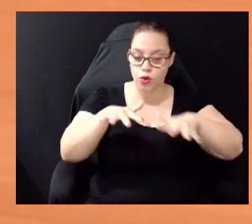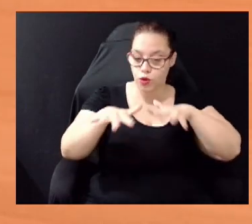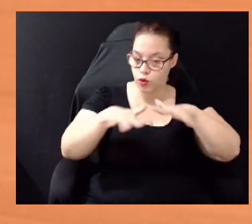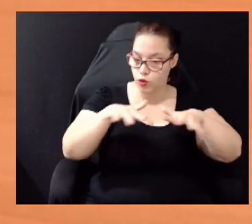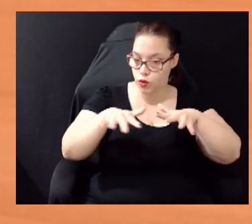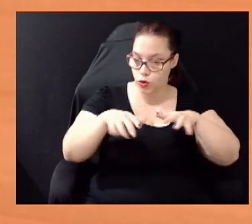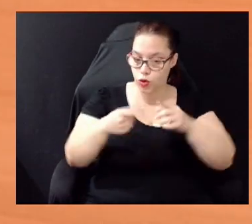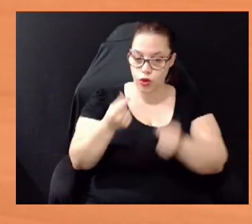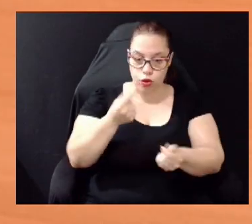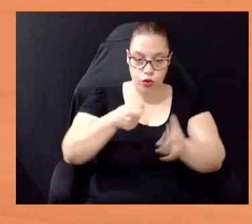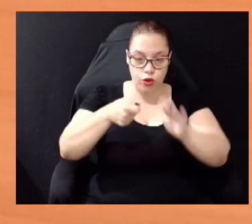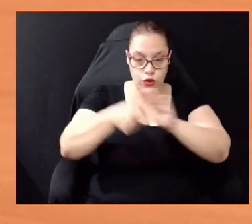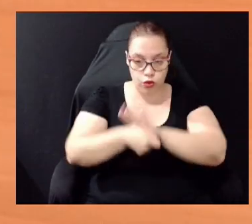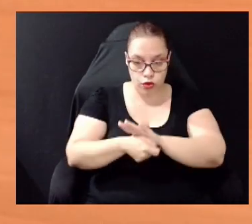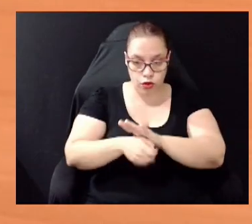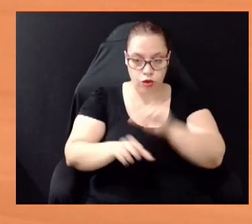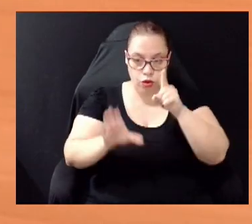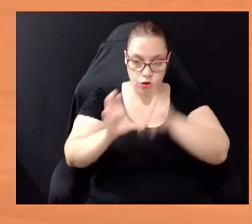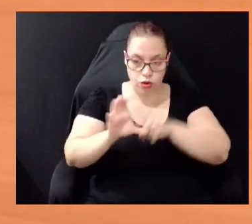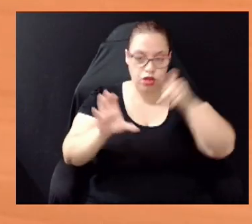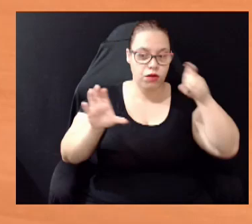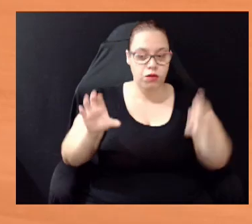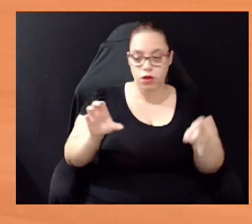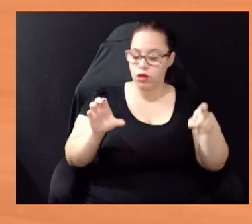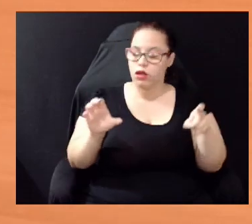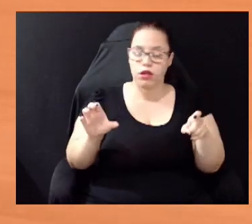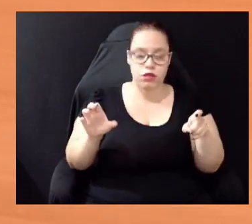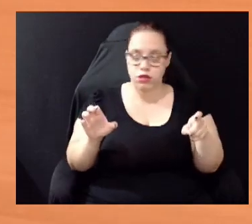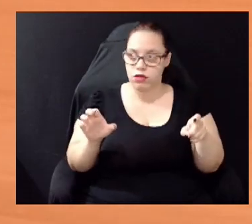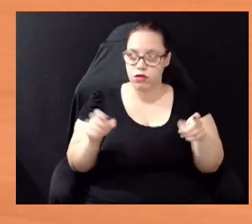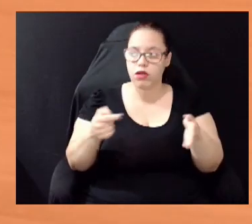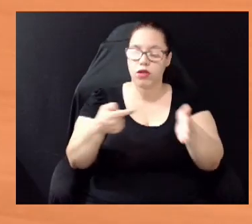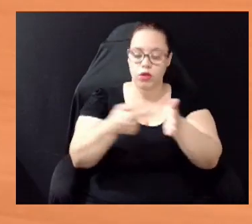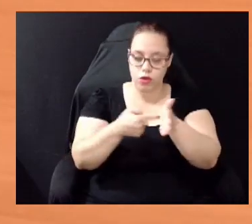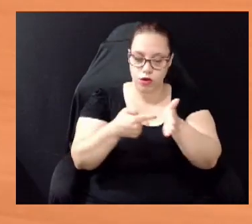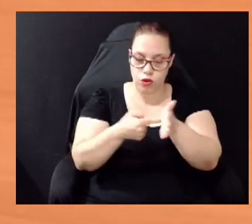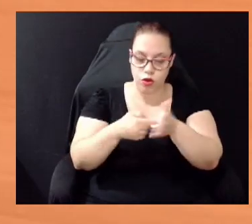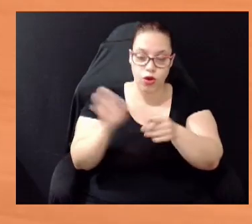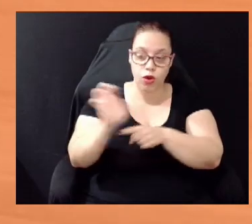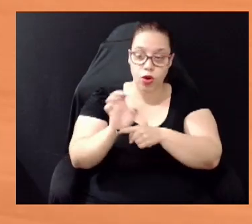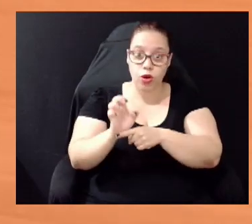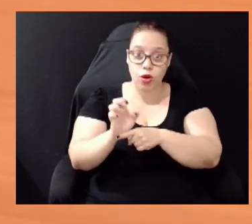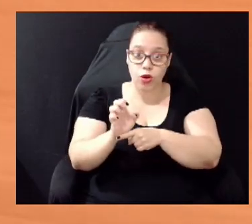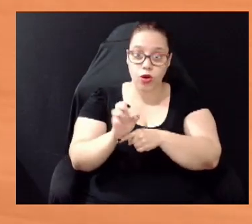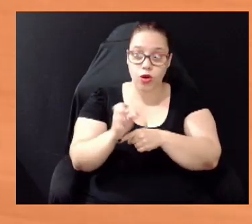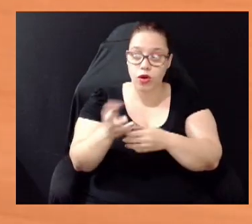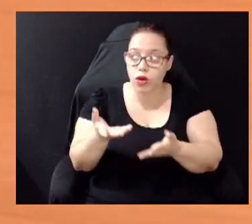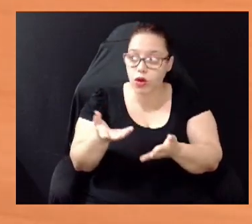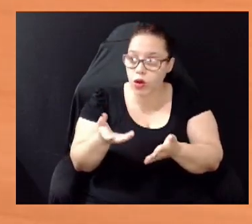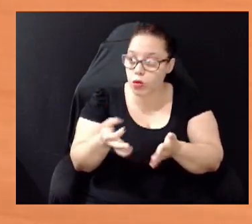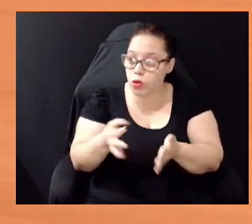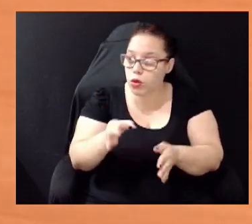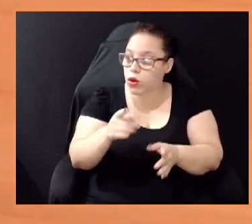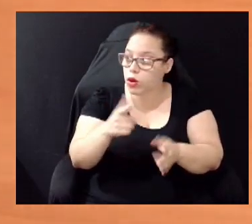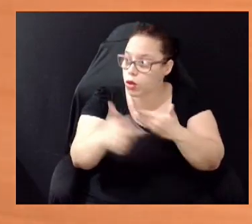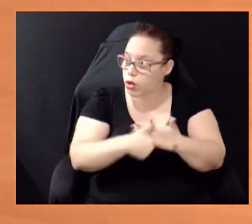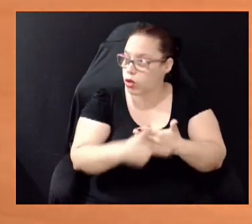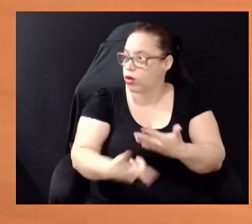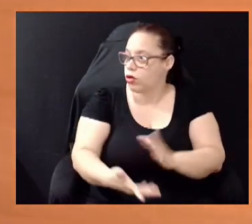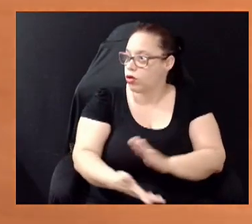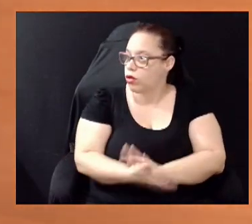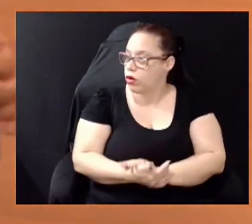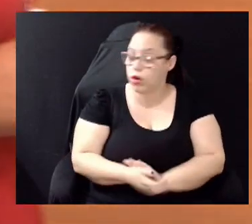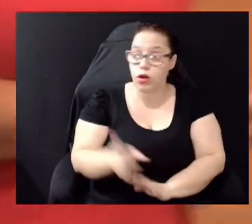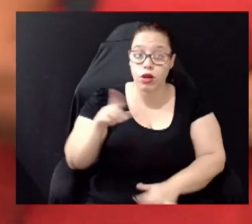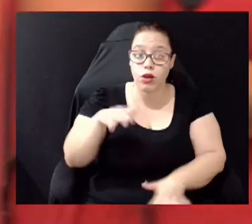autofinanciado, autossustentado, e a gente denuncia que o Estado cumpre, então, o seu papel. Então, não é o papel dos movimentos